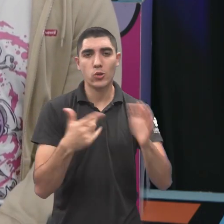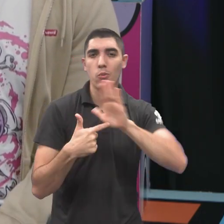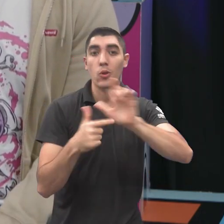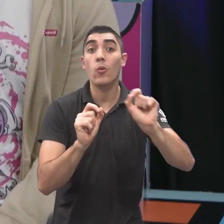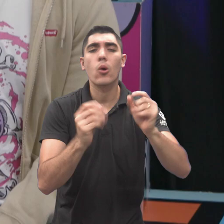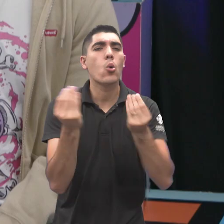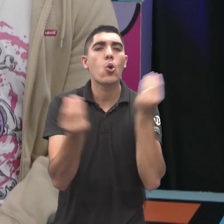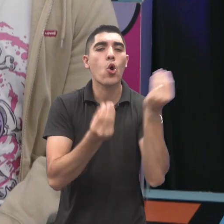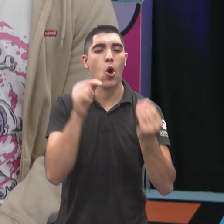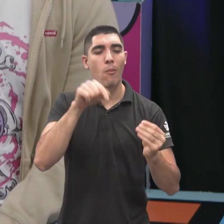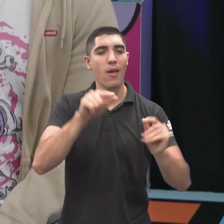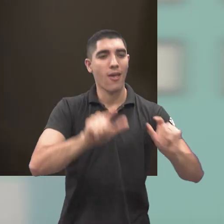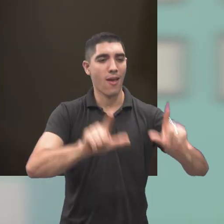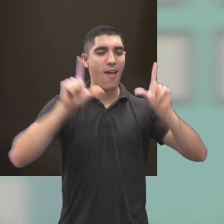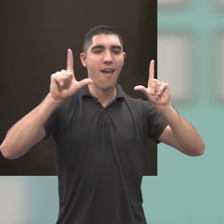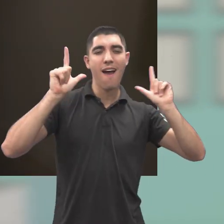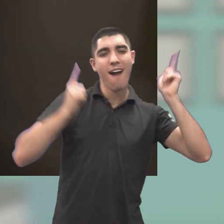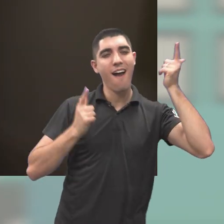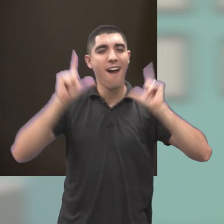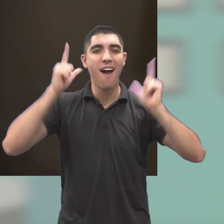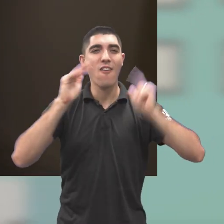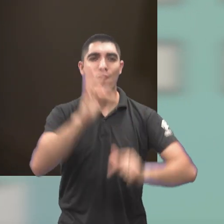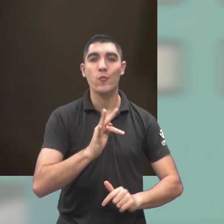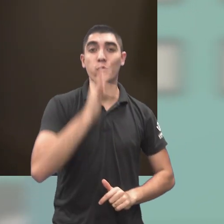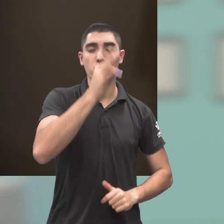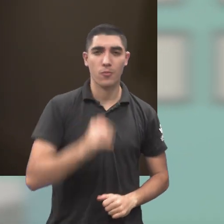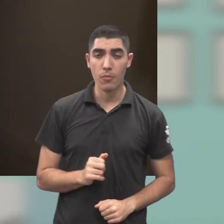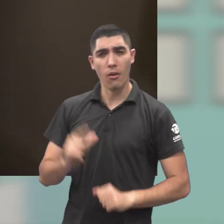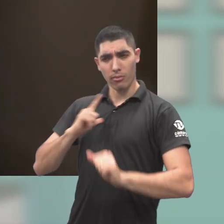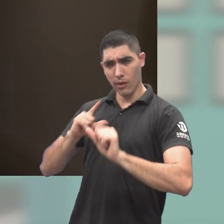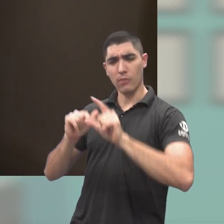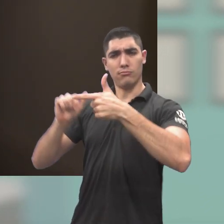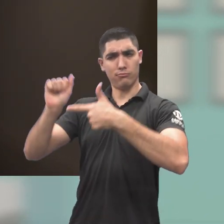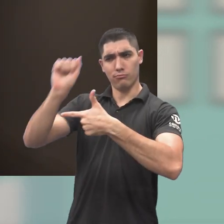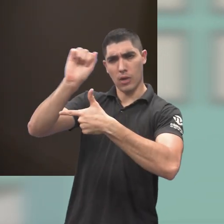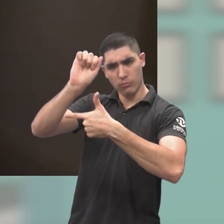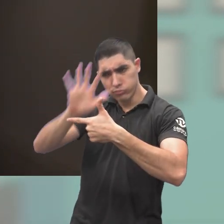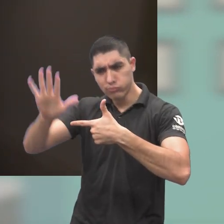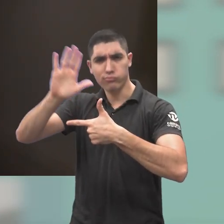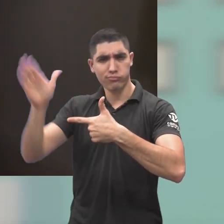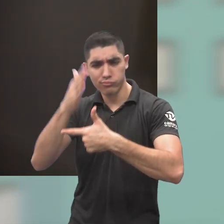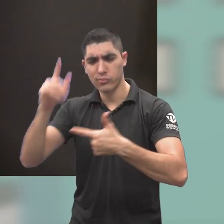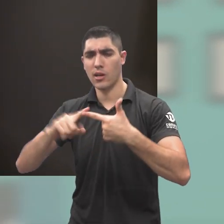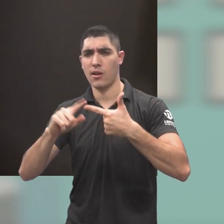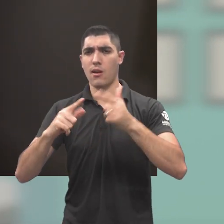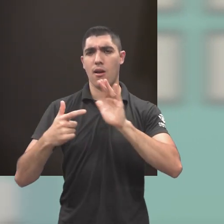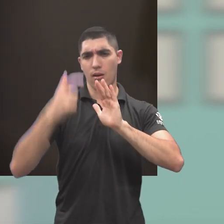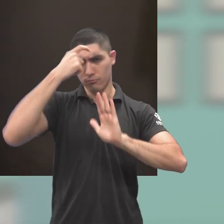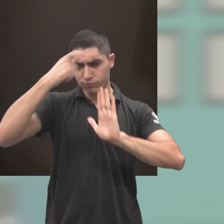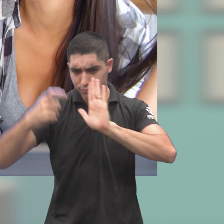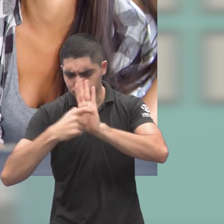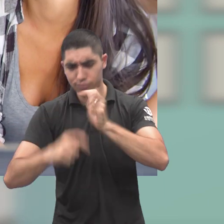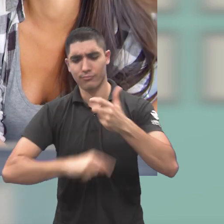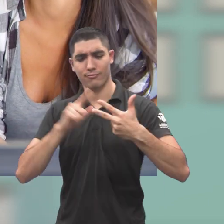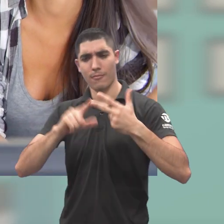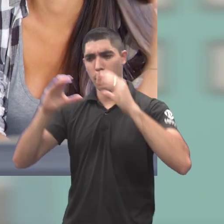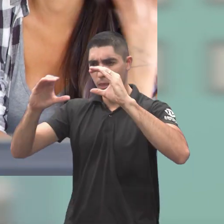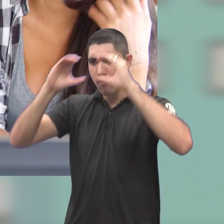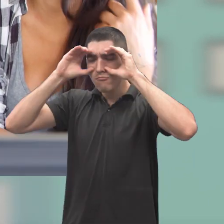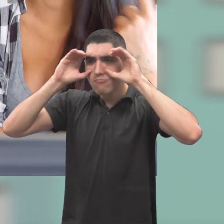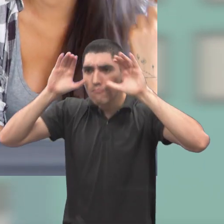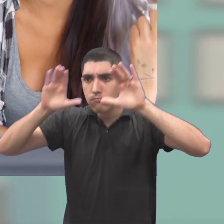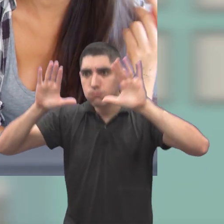sobre o futuro do entretenimento. Plataformas de streaming, inteligência artificial, realidade aumentada, será que o